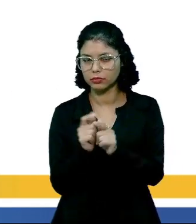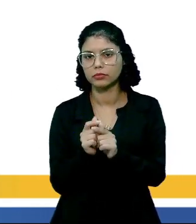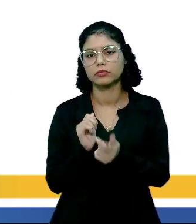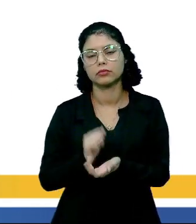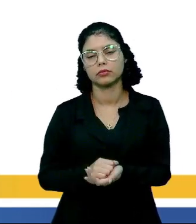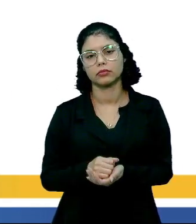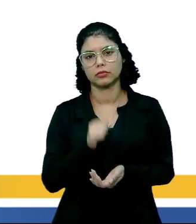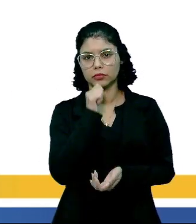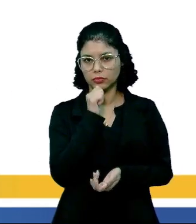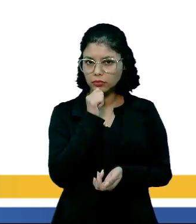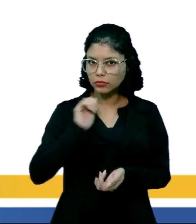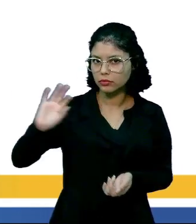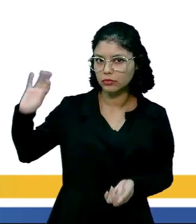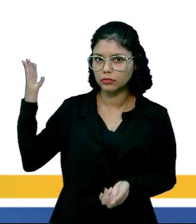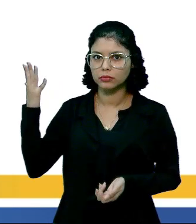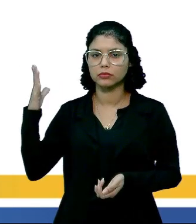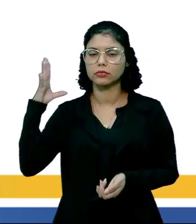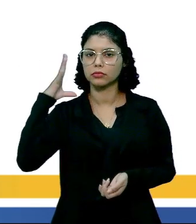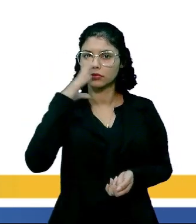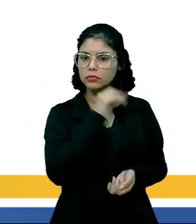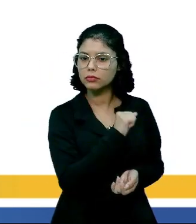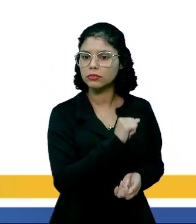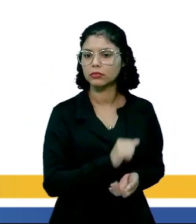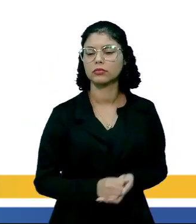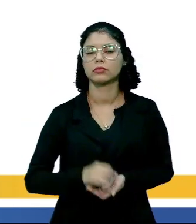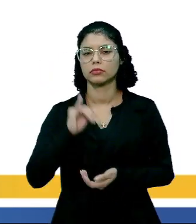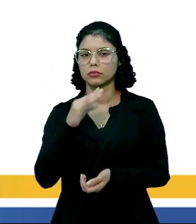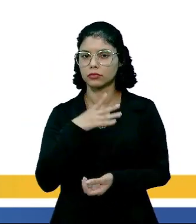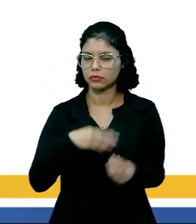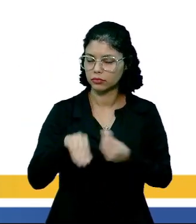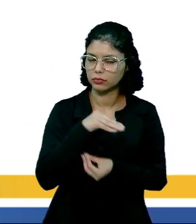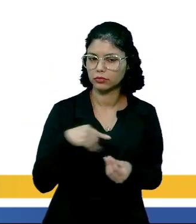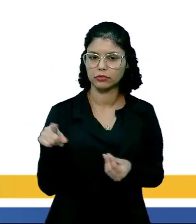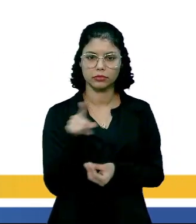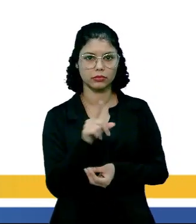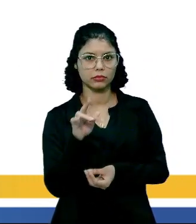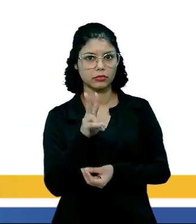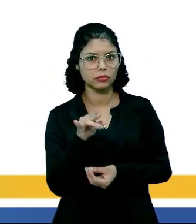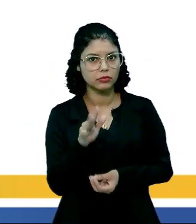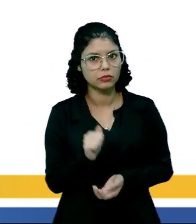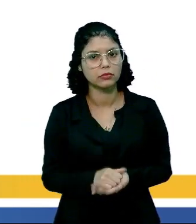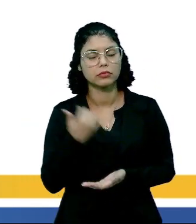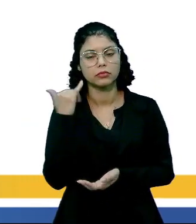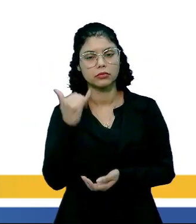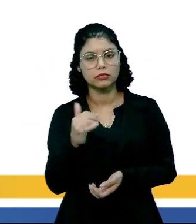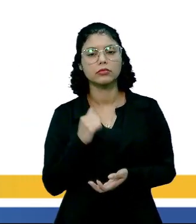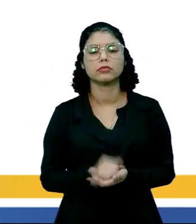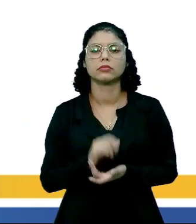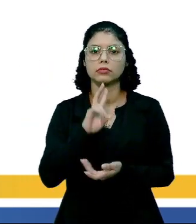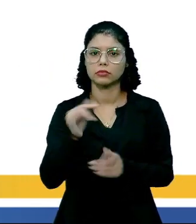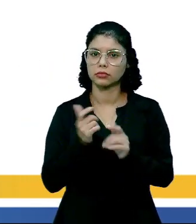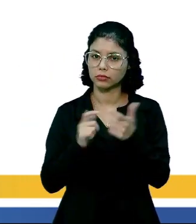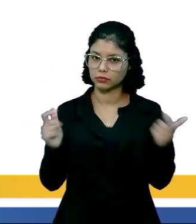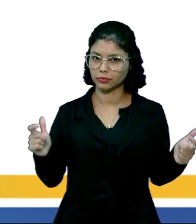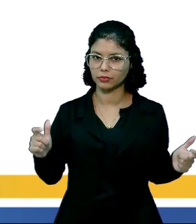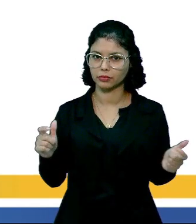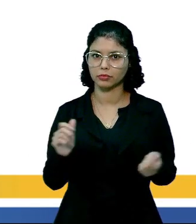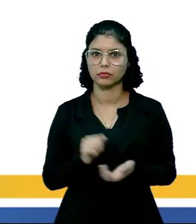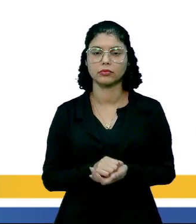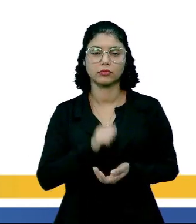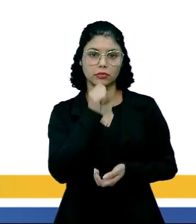logo a reação vai ser mais rápida se eu tenho uma reação não catalisada a energia ativação ela vai ser maior